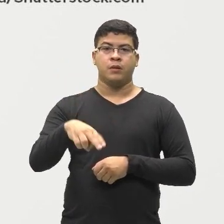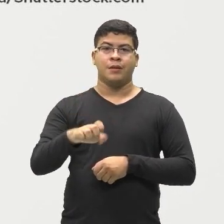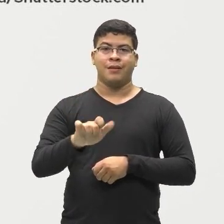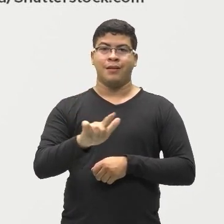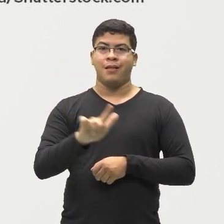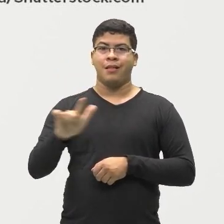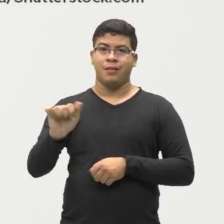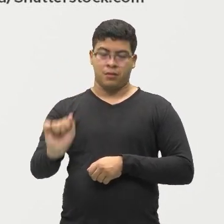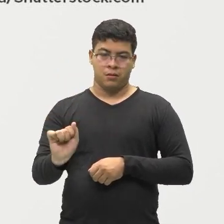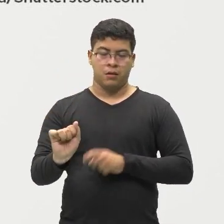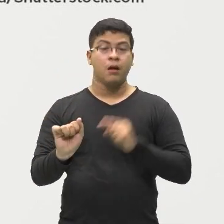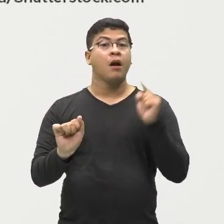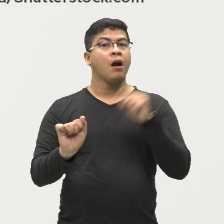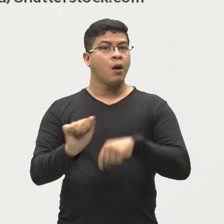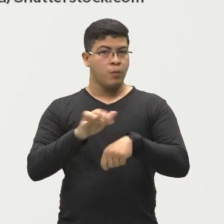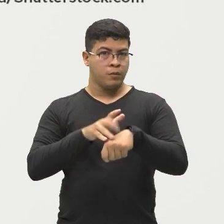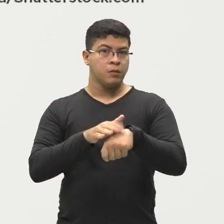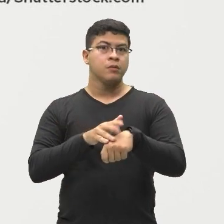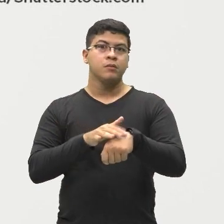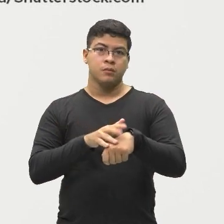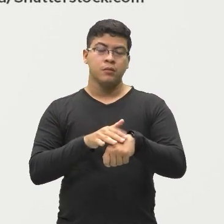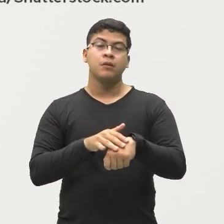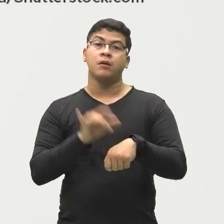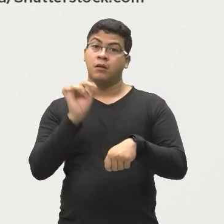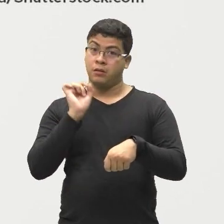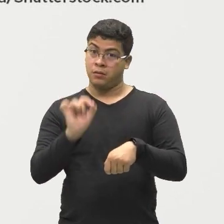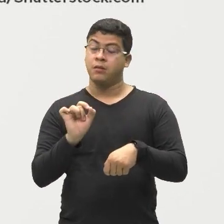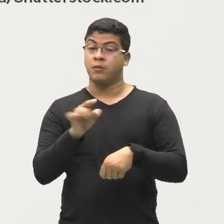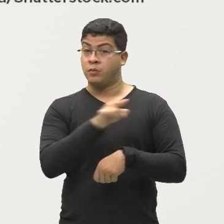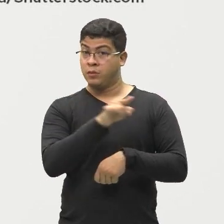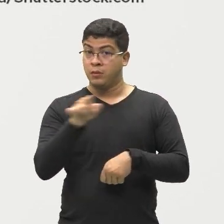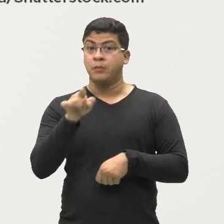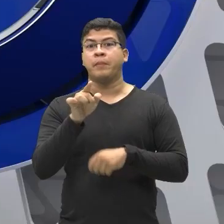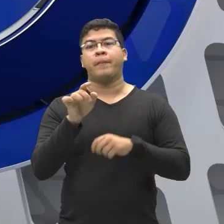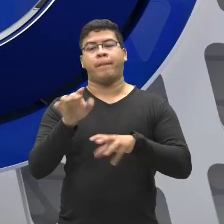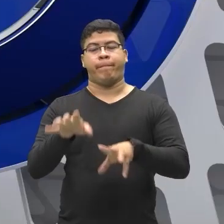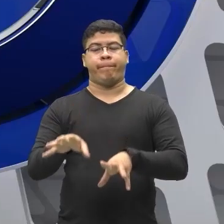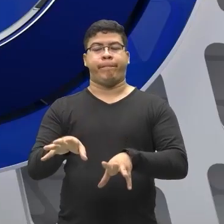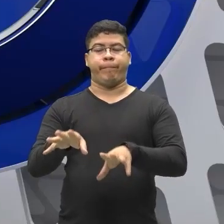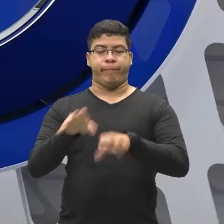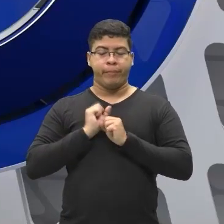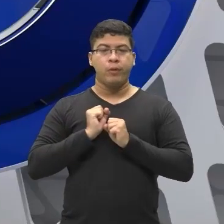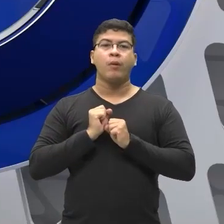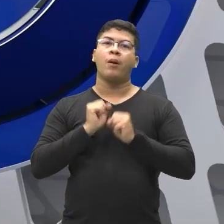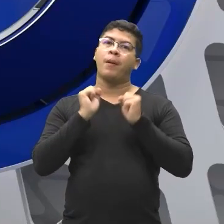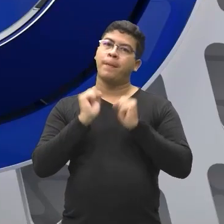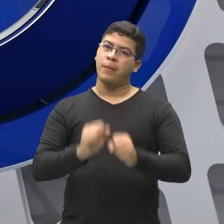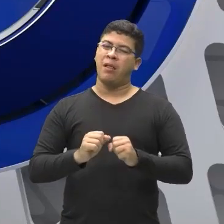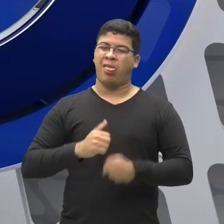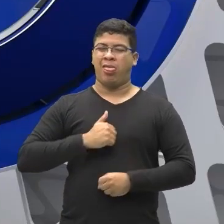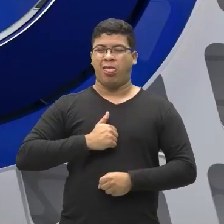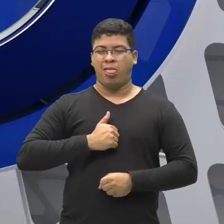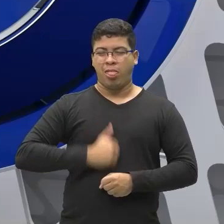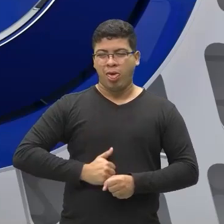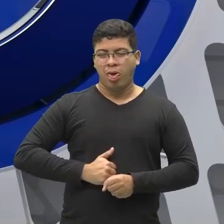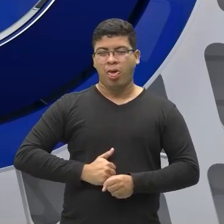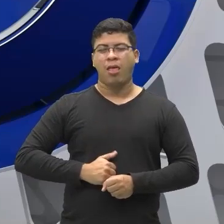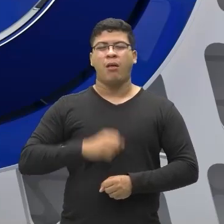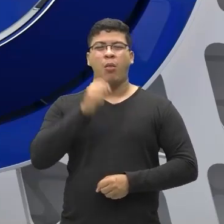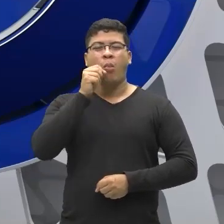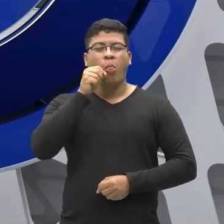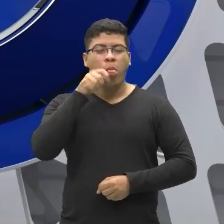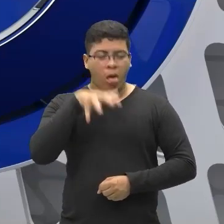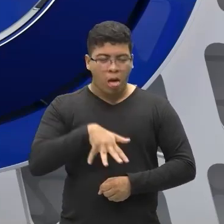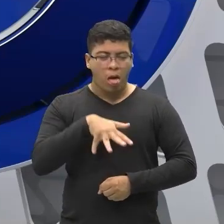por salmonela, eu vou ter ali diversas reações a essa bactéria, que pode ser uma diarreia,